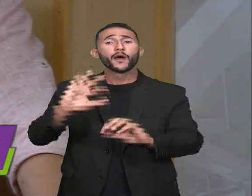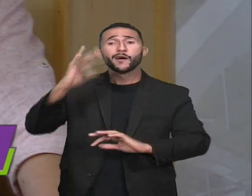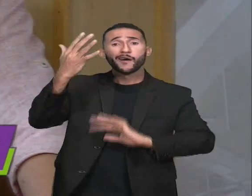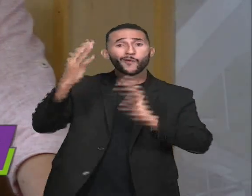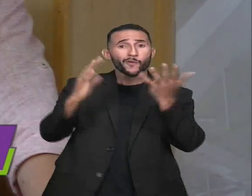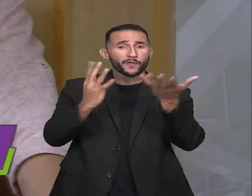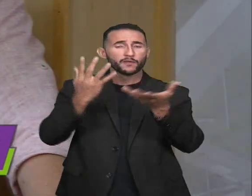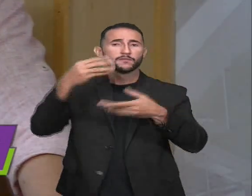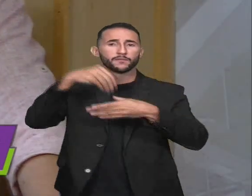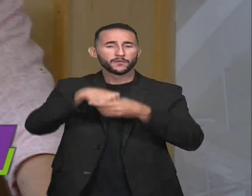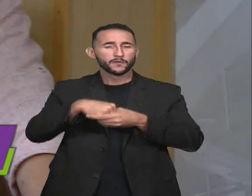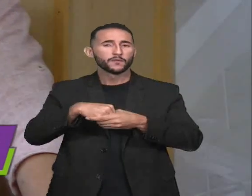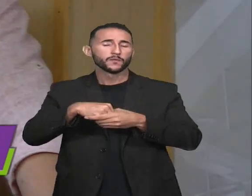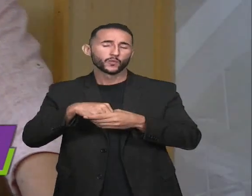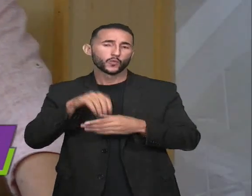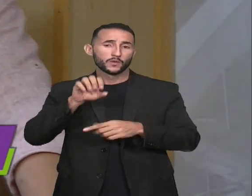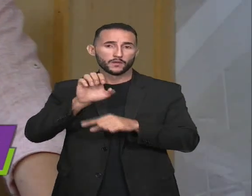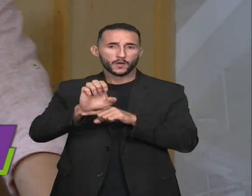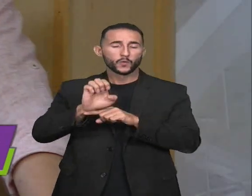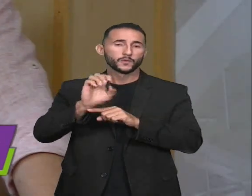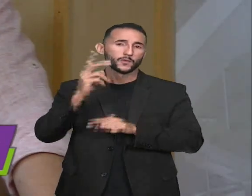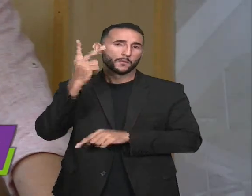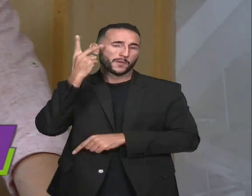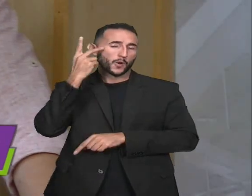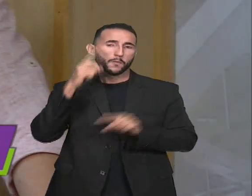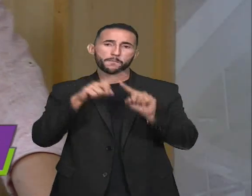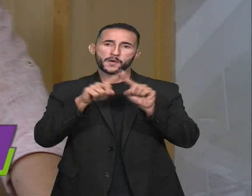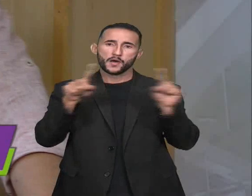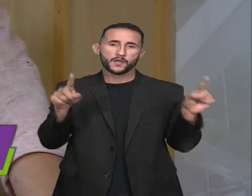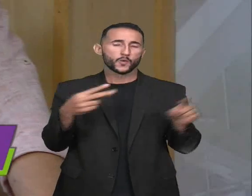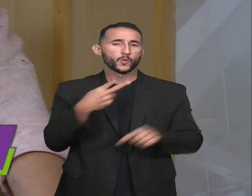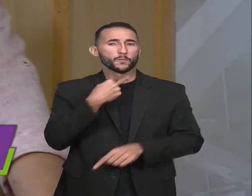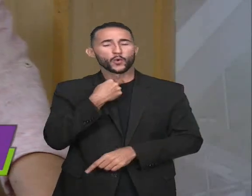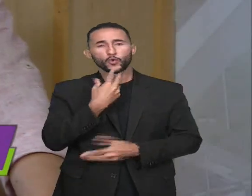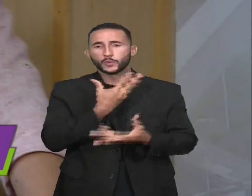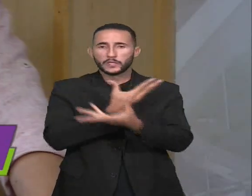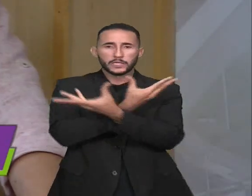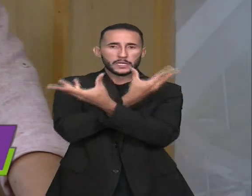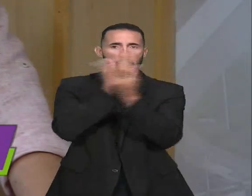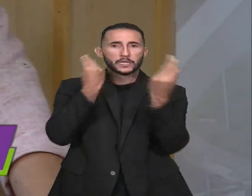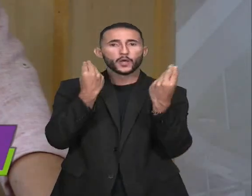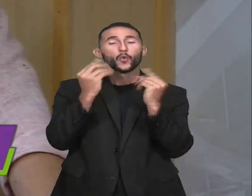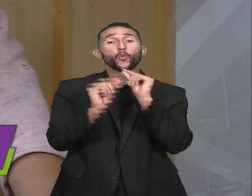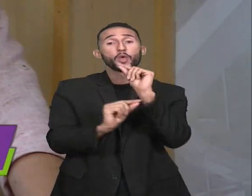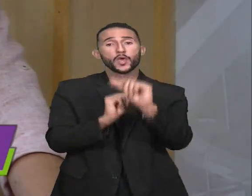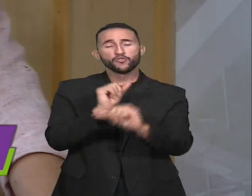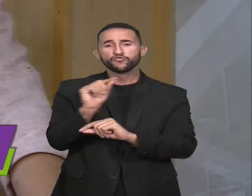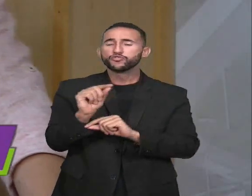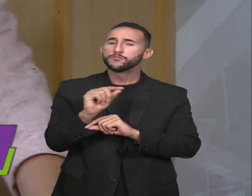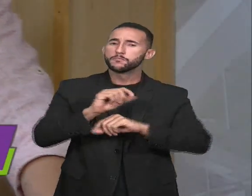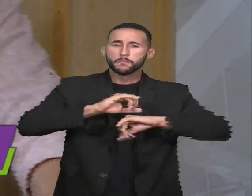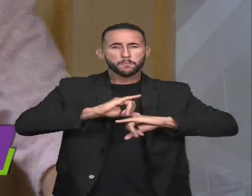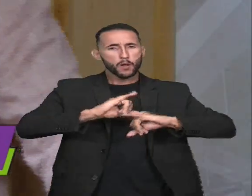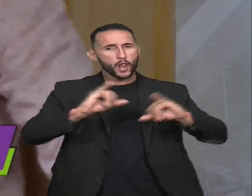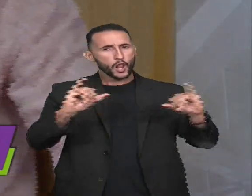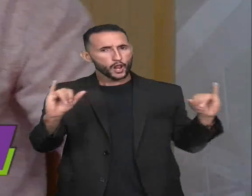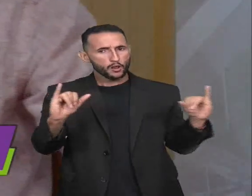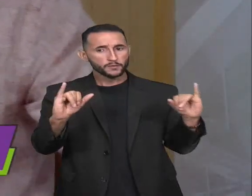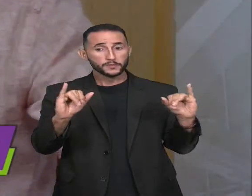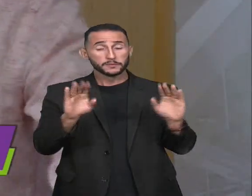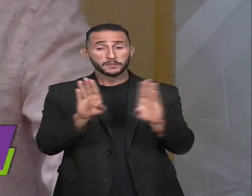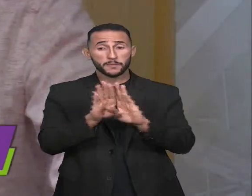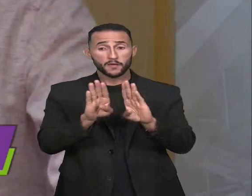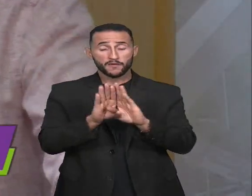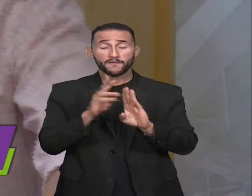fato verdadeiro em nosso estado mas eu não posso deixar de fazer algumas colocações aqui e desde já